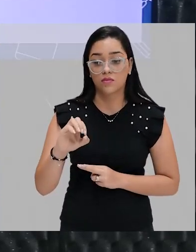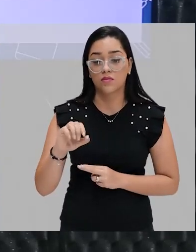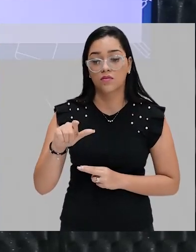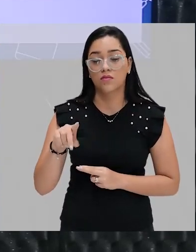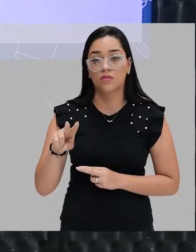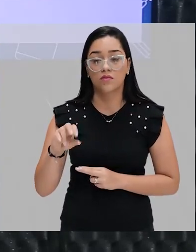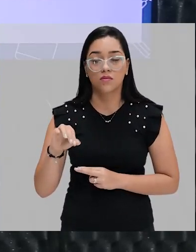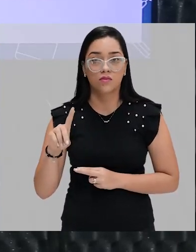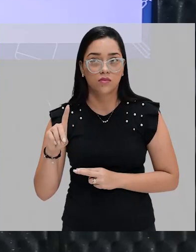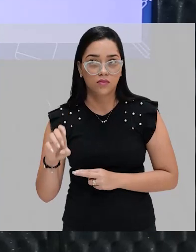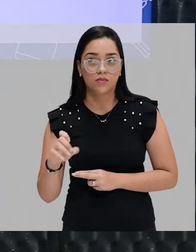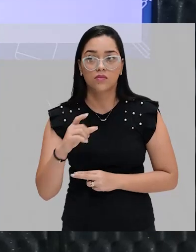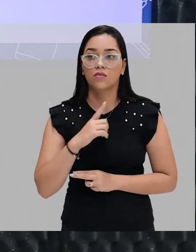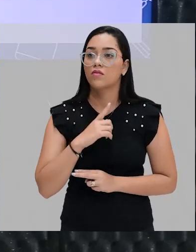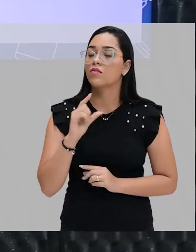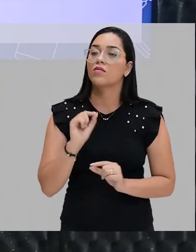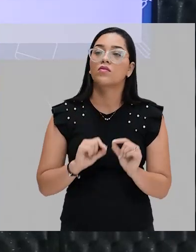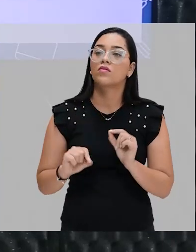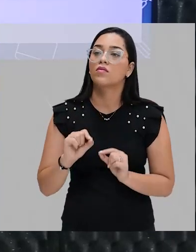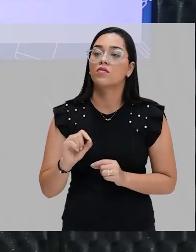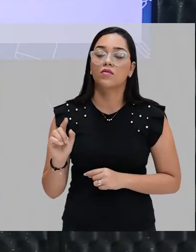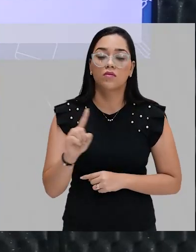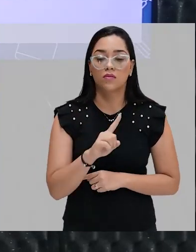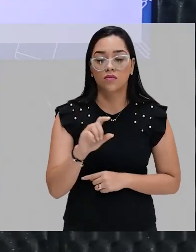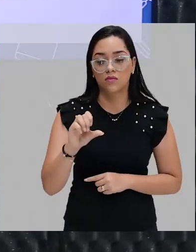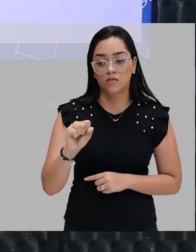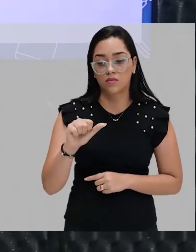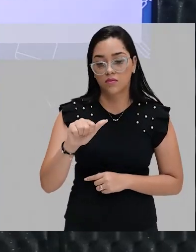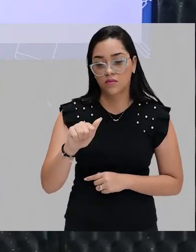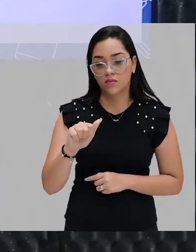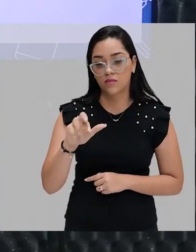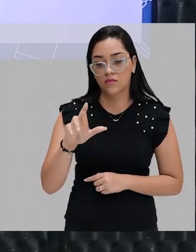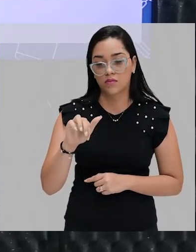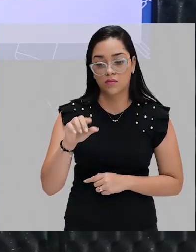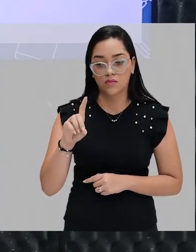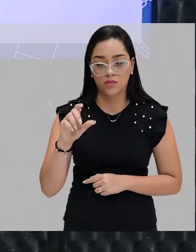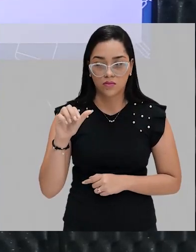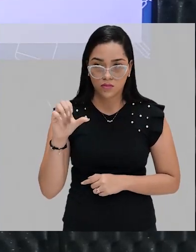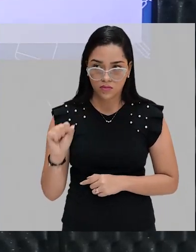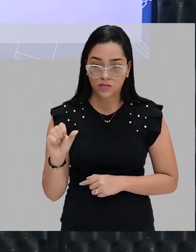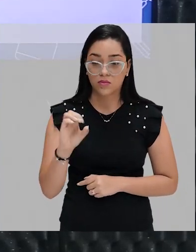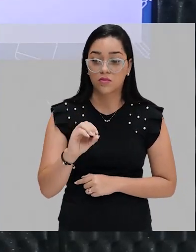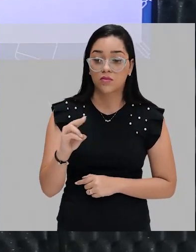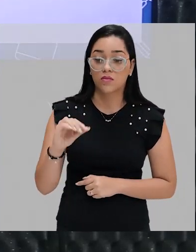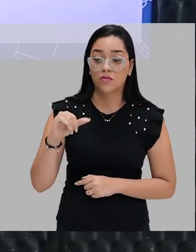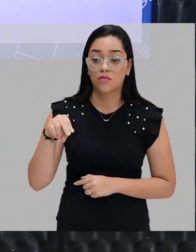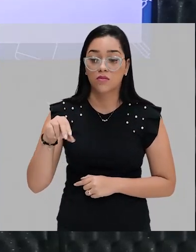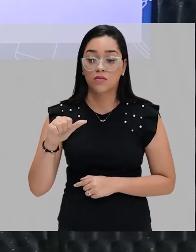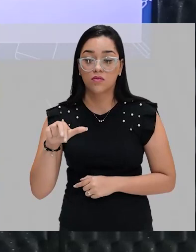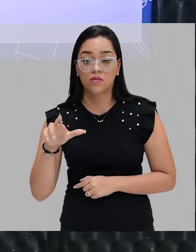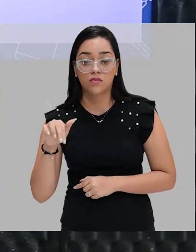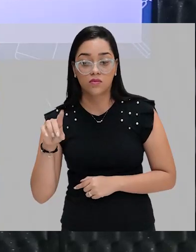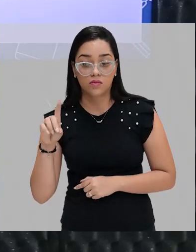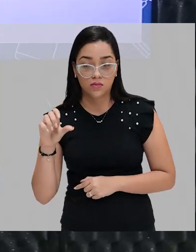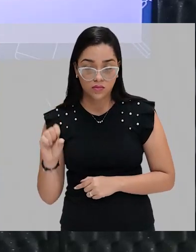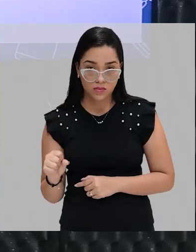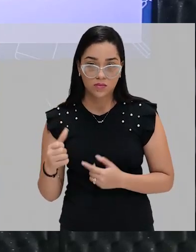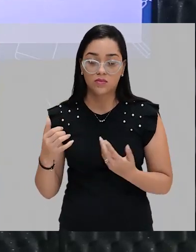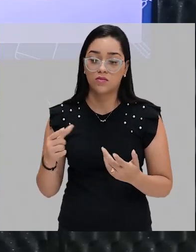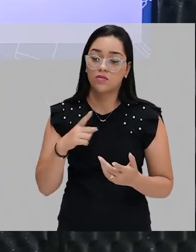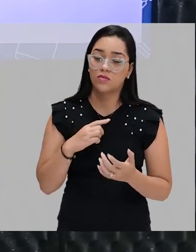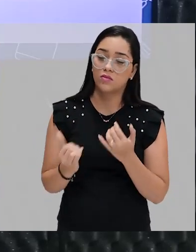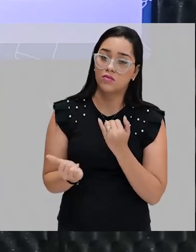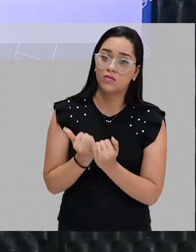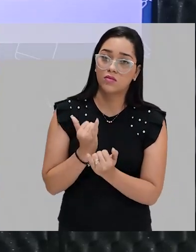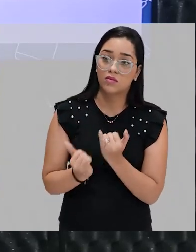solubilidade, nós vamos ter soluções não saturadas ou soluções insaturadas, né? São